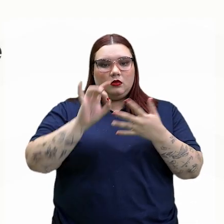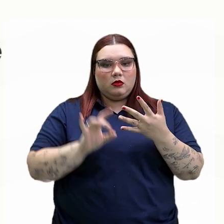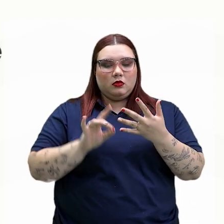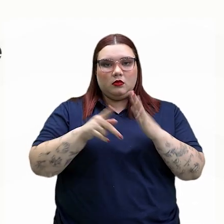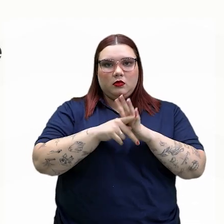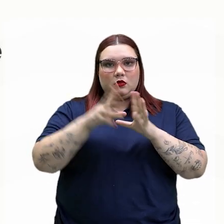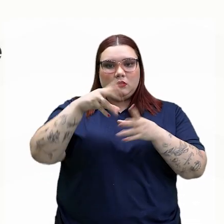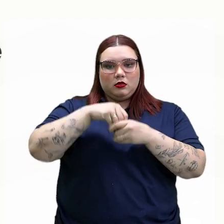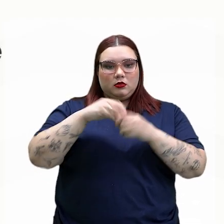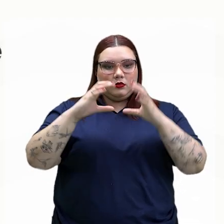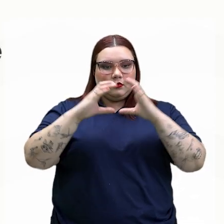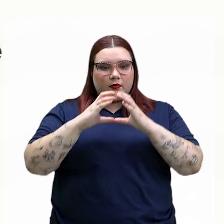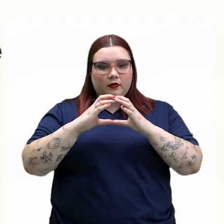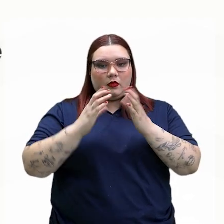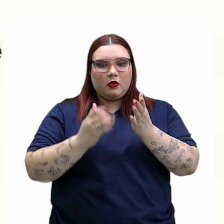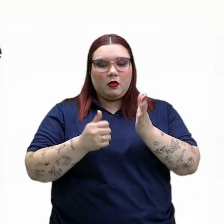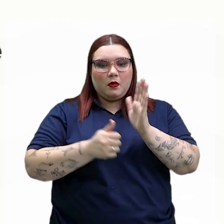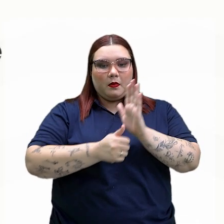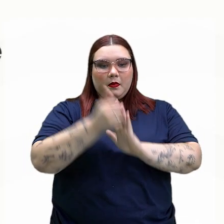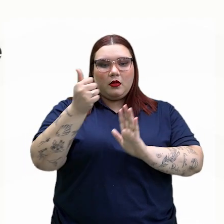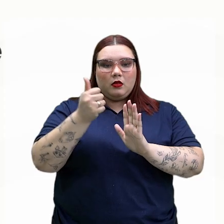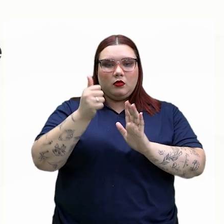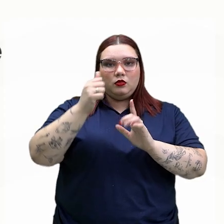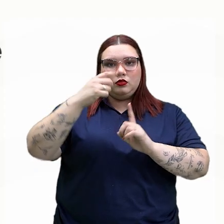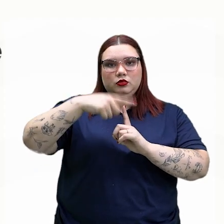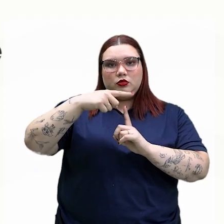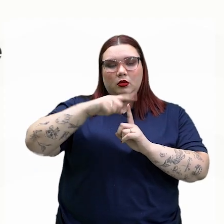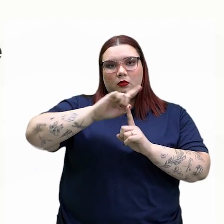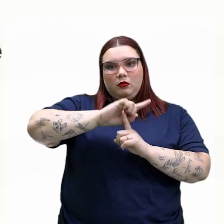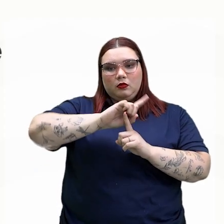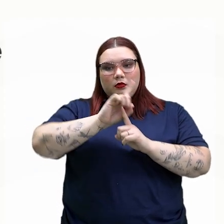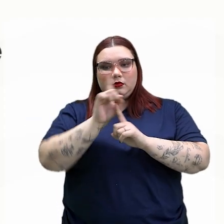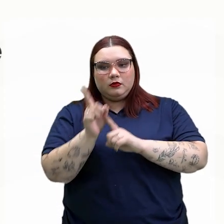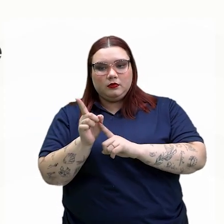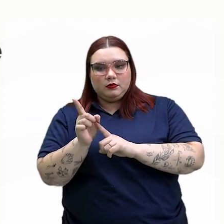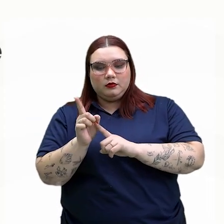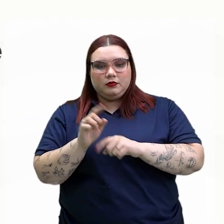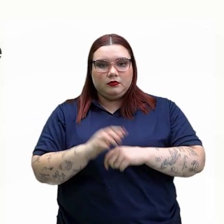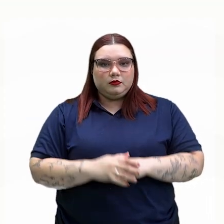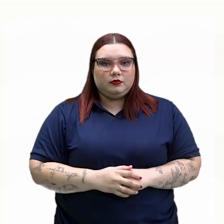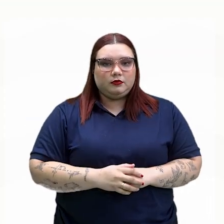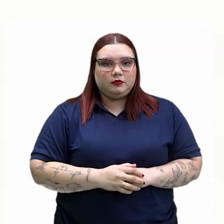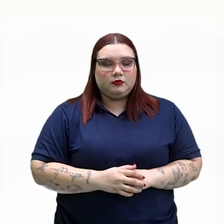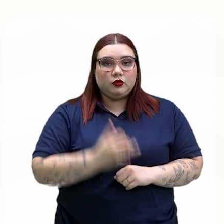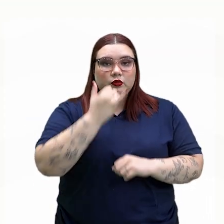no círculo. Comece com o primeiro setor no sentido horário.